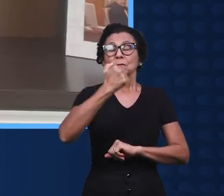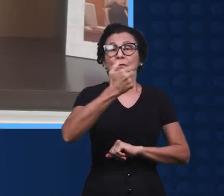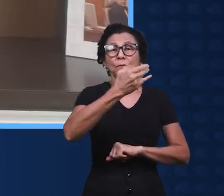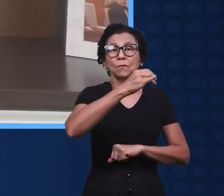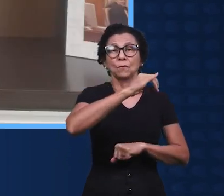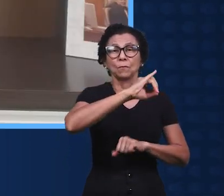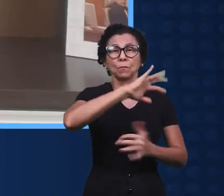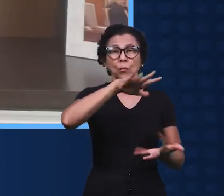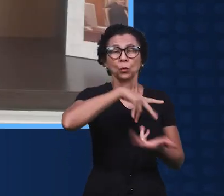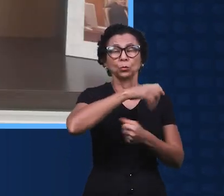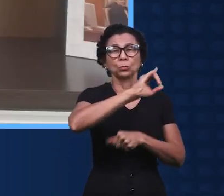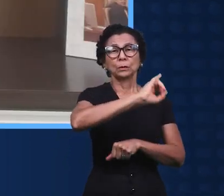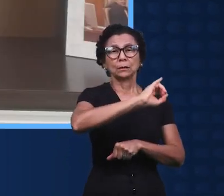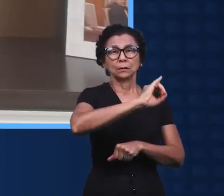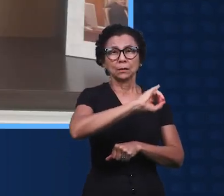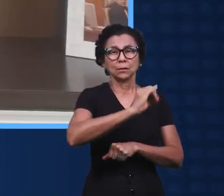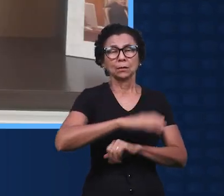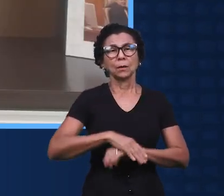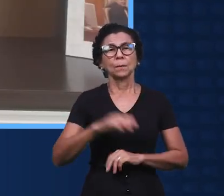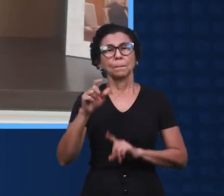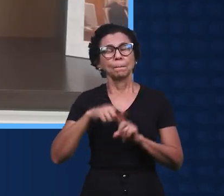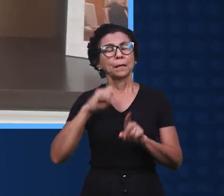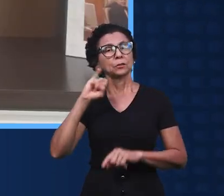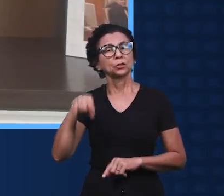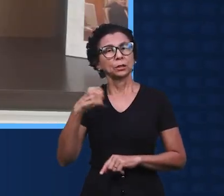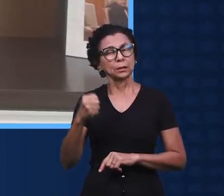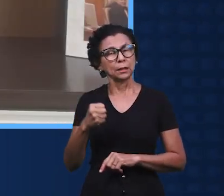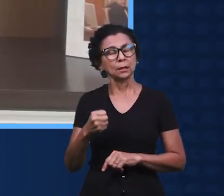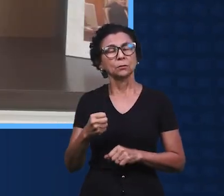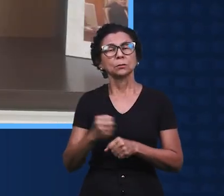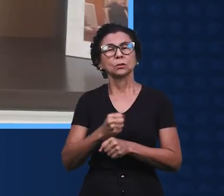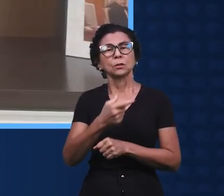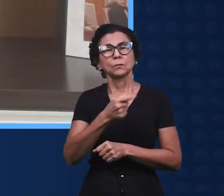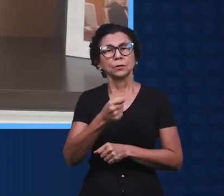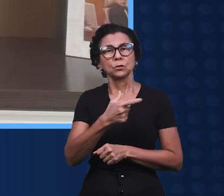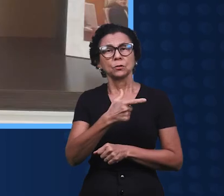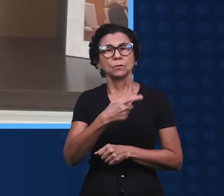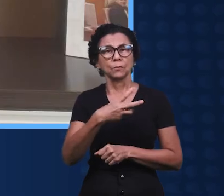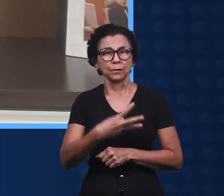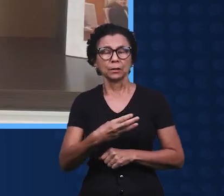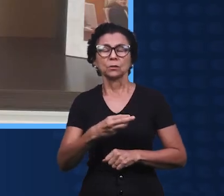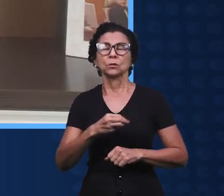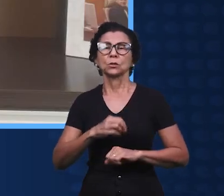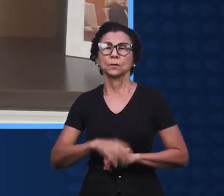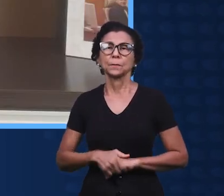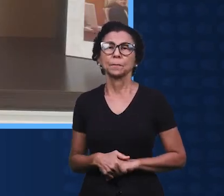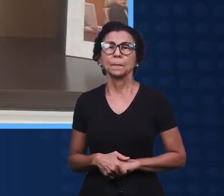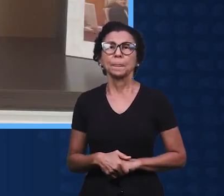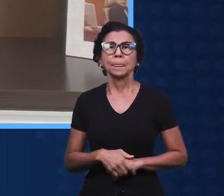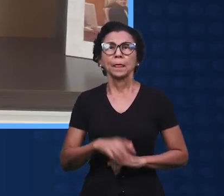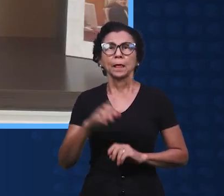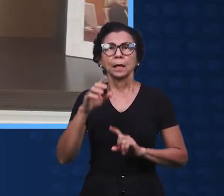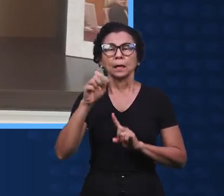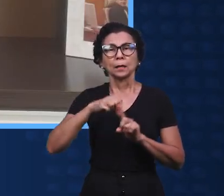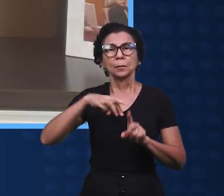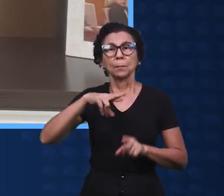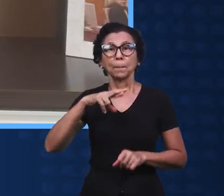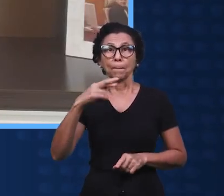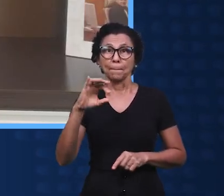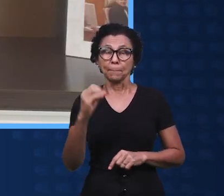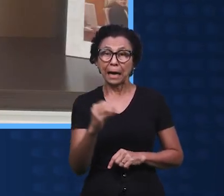em janeiro de 2020, e sendo que já em março do mesmo ano ela já havia se transformado em